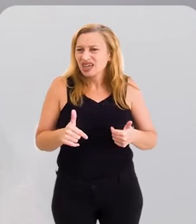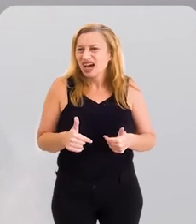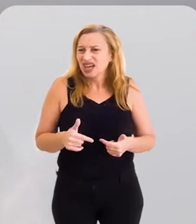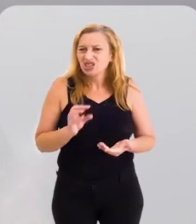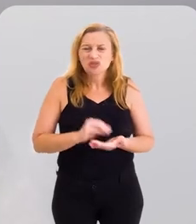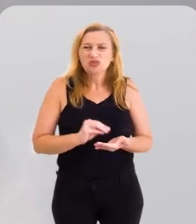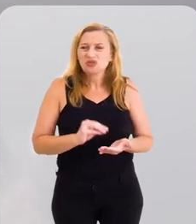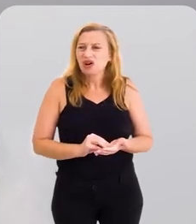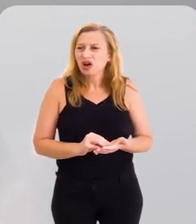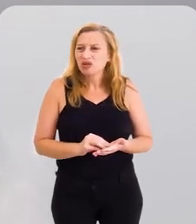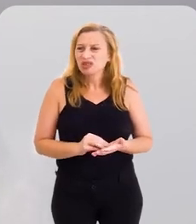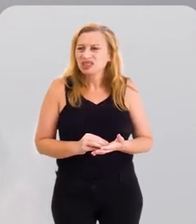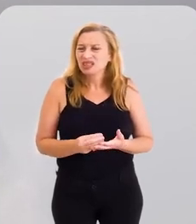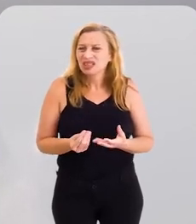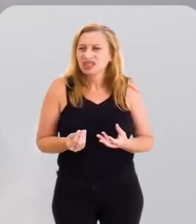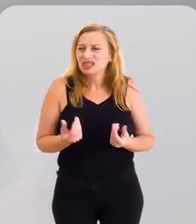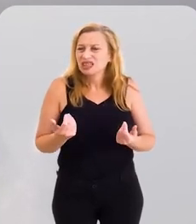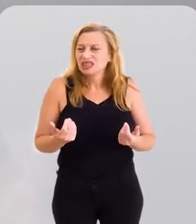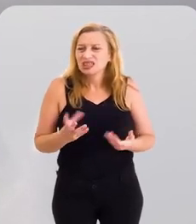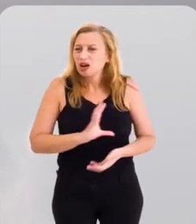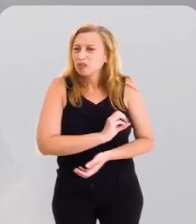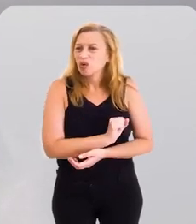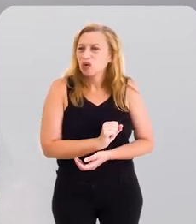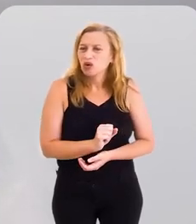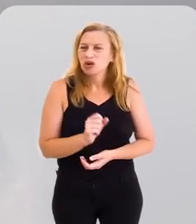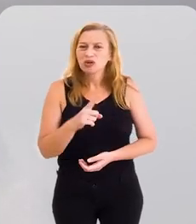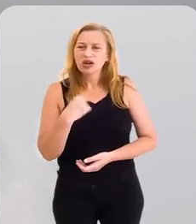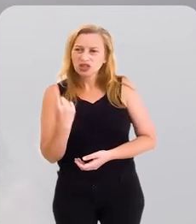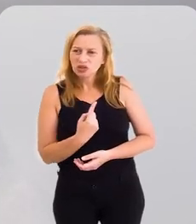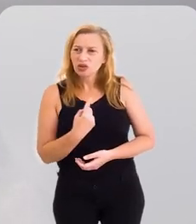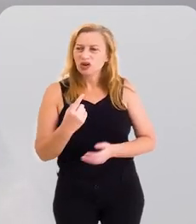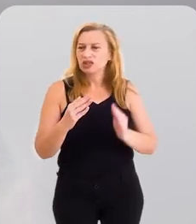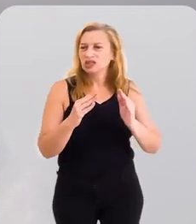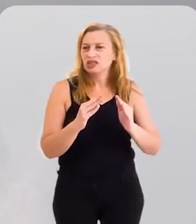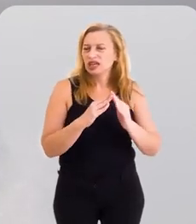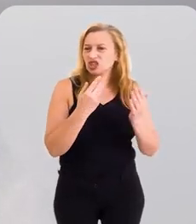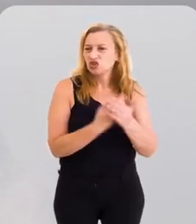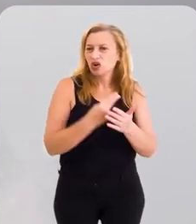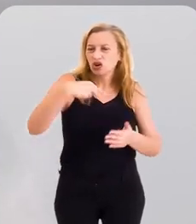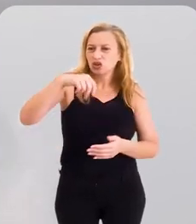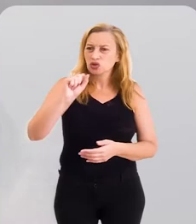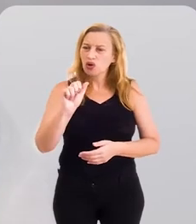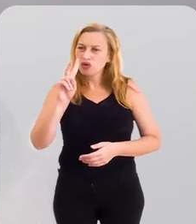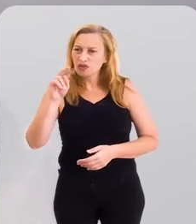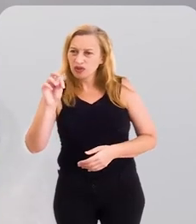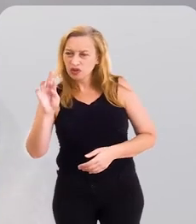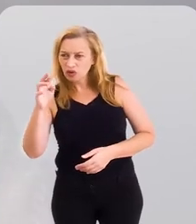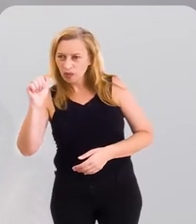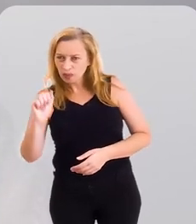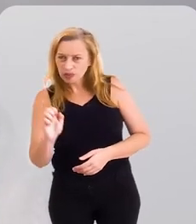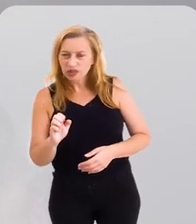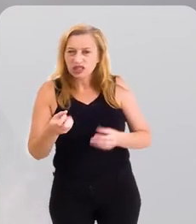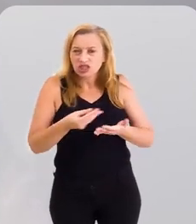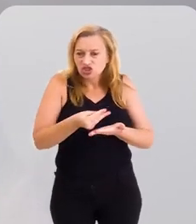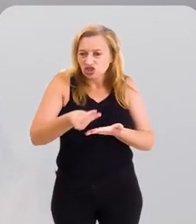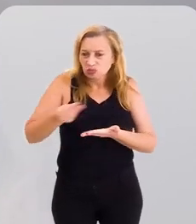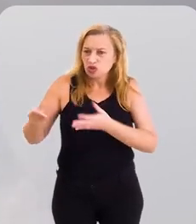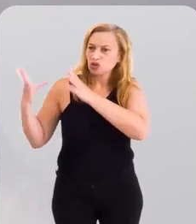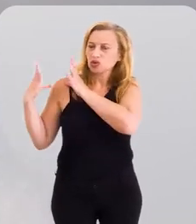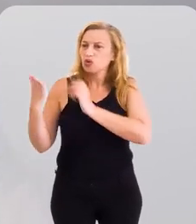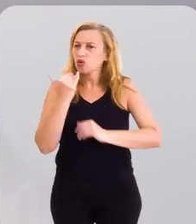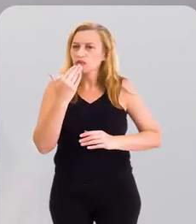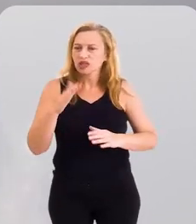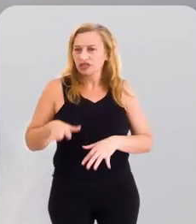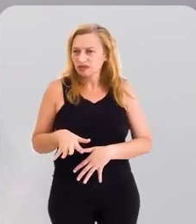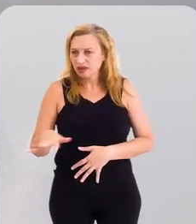uma atitude de insensibilidade, de egoísmo muito grande. Por exemplo, nós, em Nova Acrópole, fizemos um trabalho de distribuir comida,